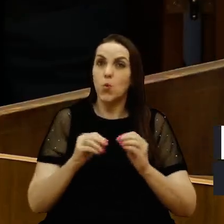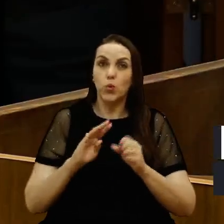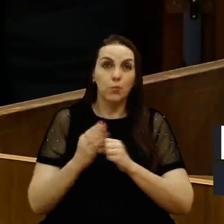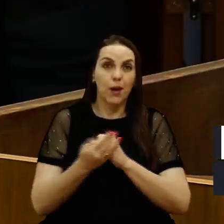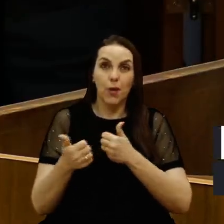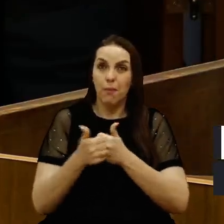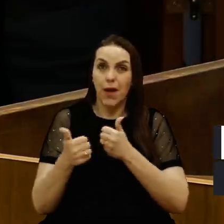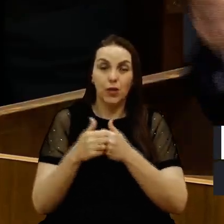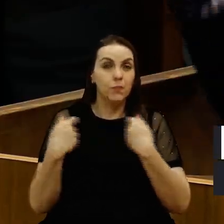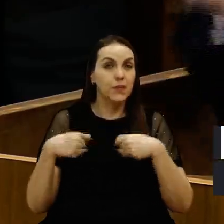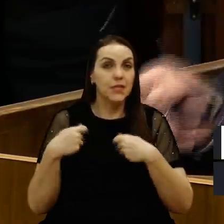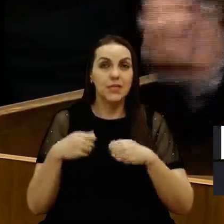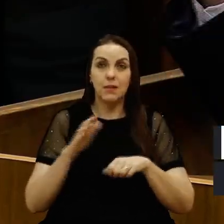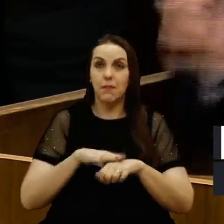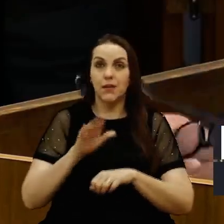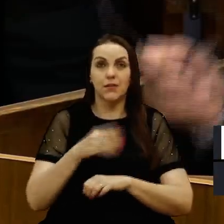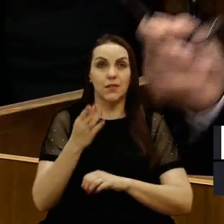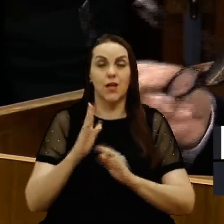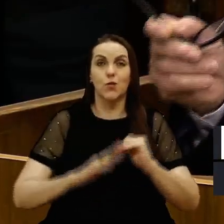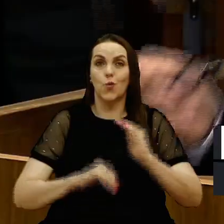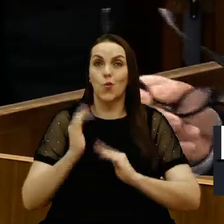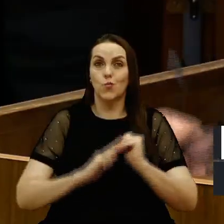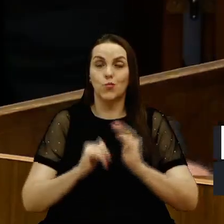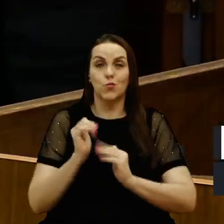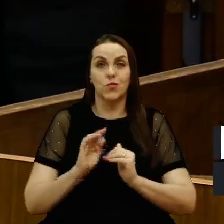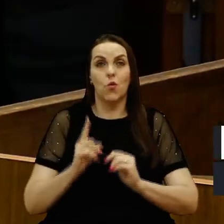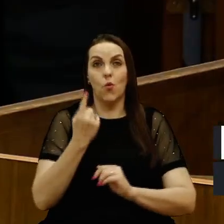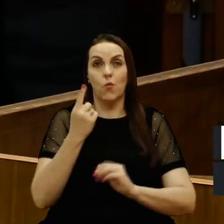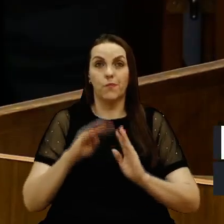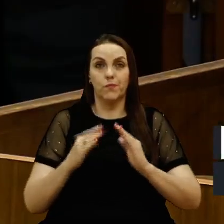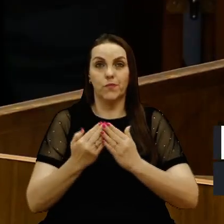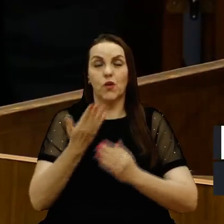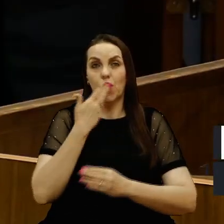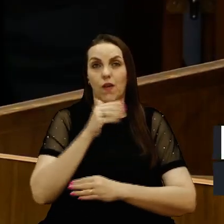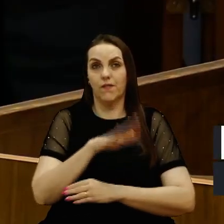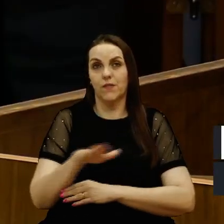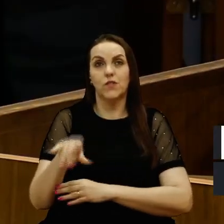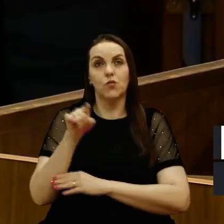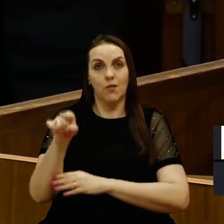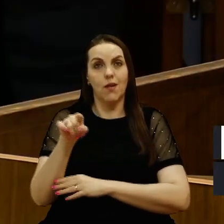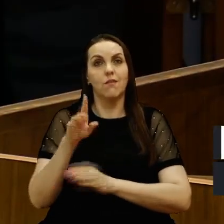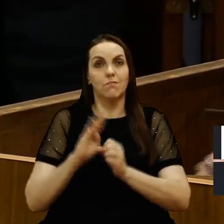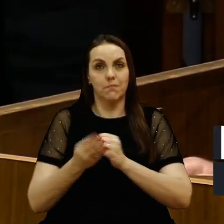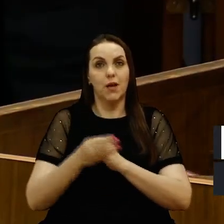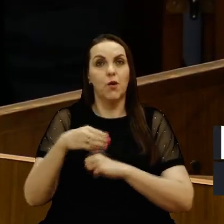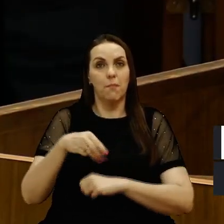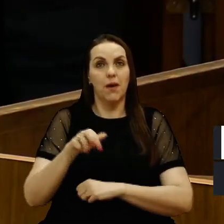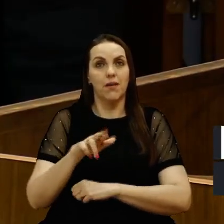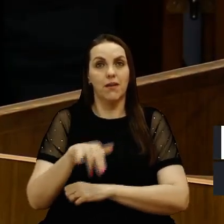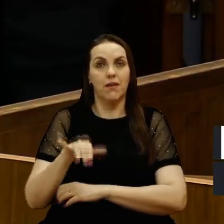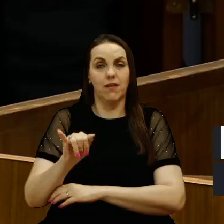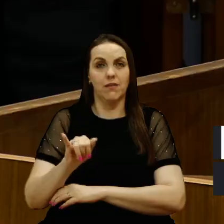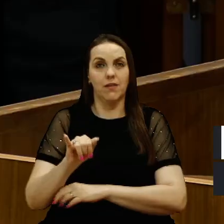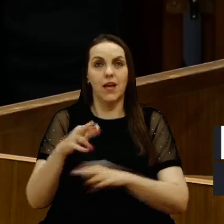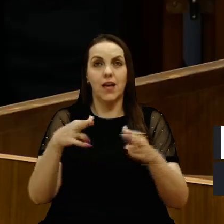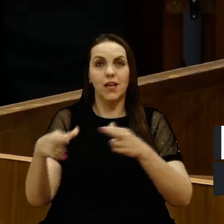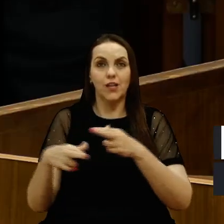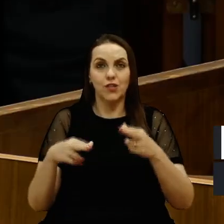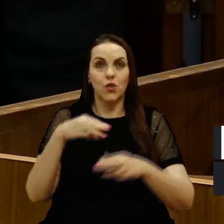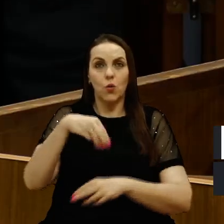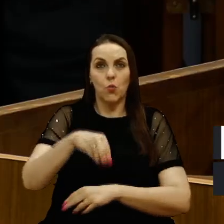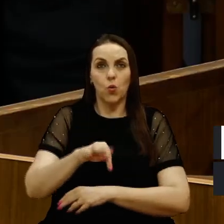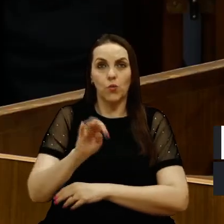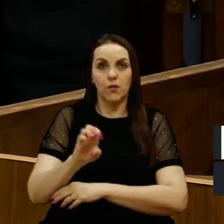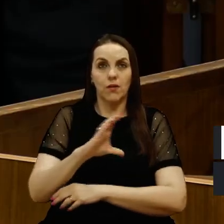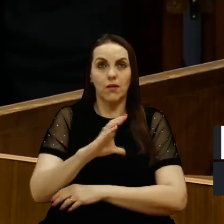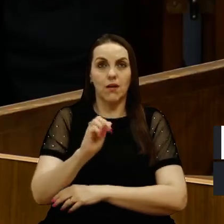Feliz. Precisa ser construído mais uma escola infantil no Mariane. A região do Monte Carmelo,